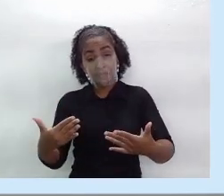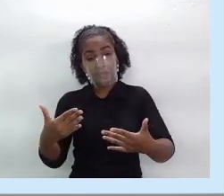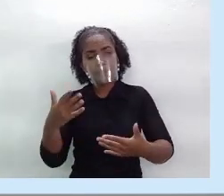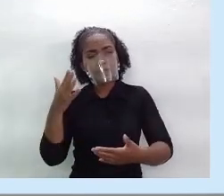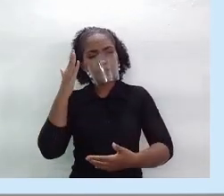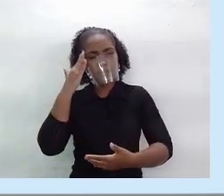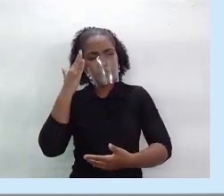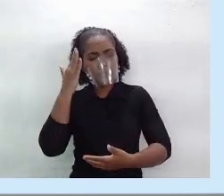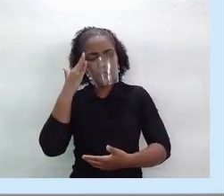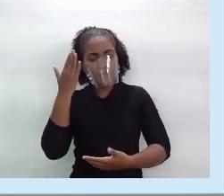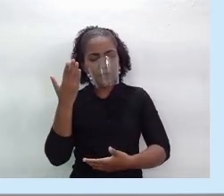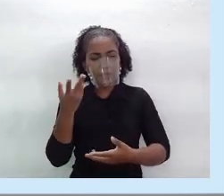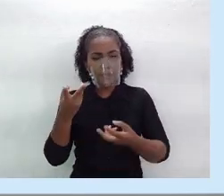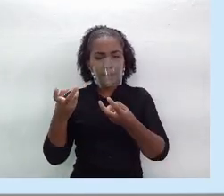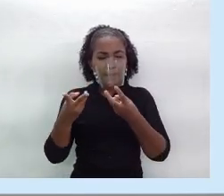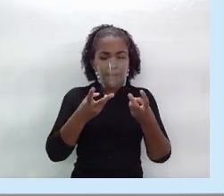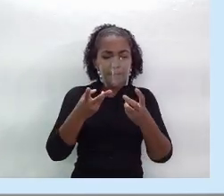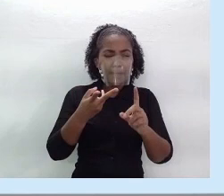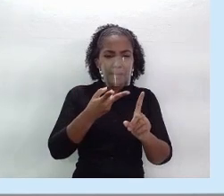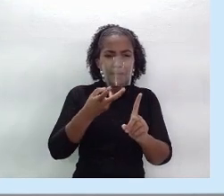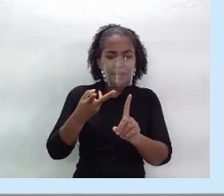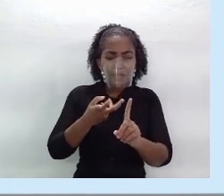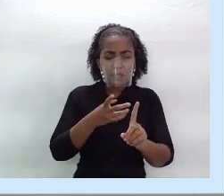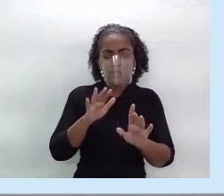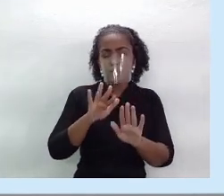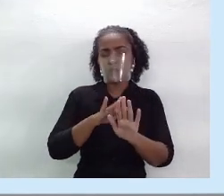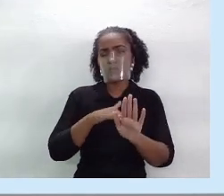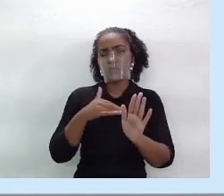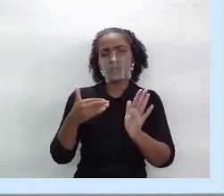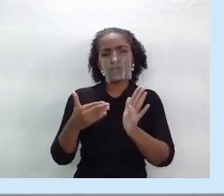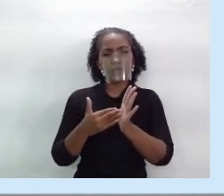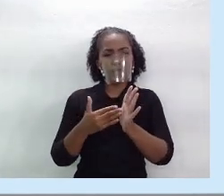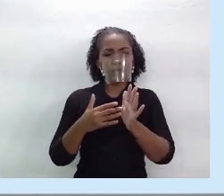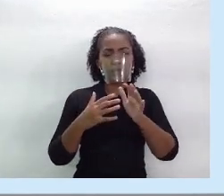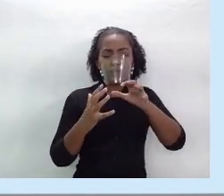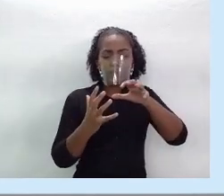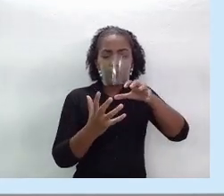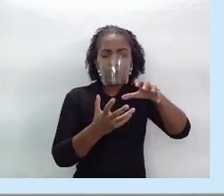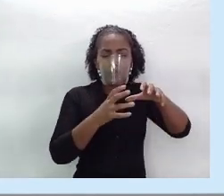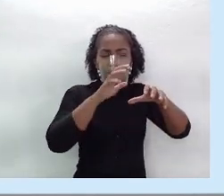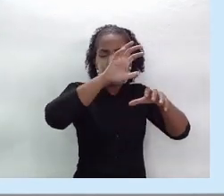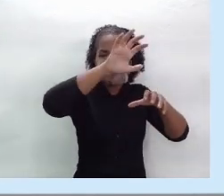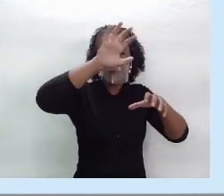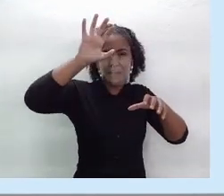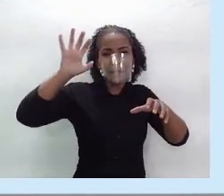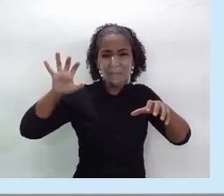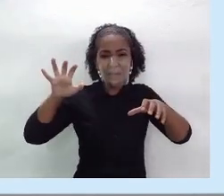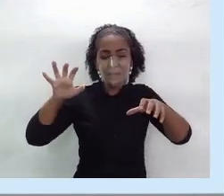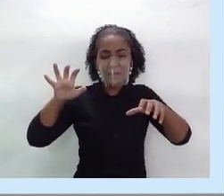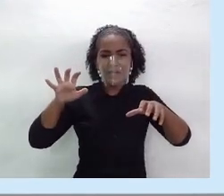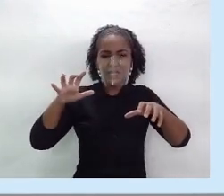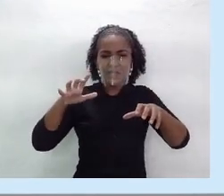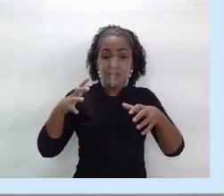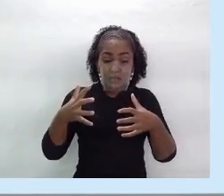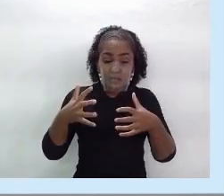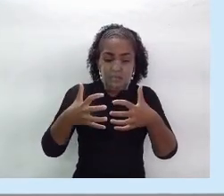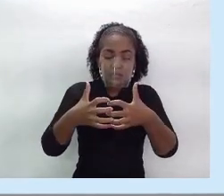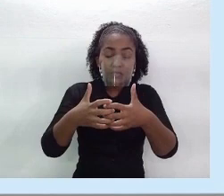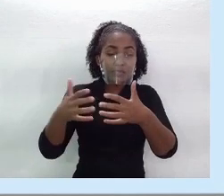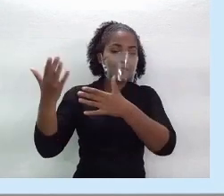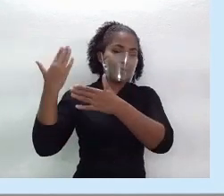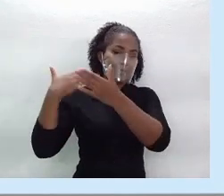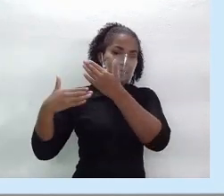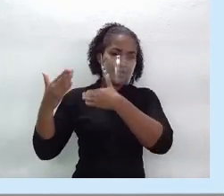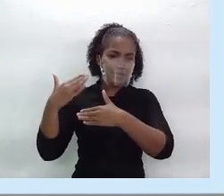aí com as observações, todos os continentes eles poderiam ter estado juntos no